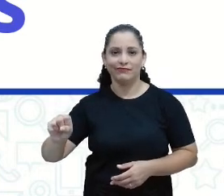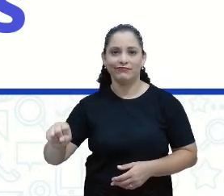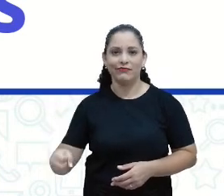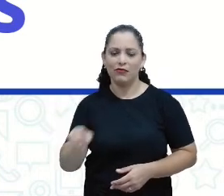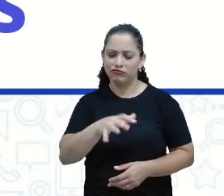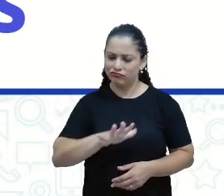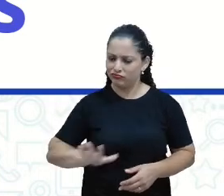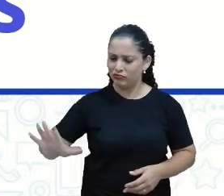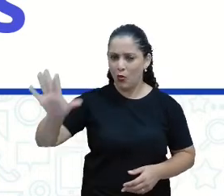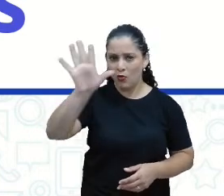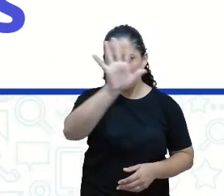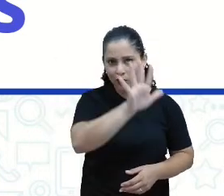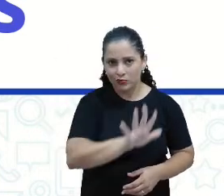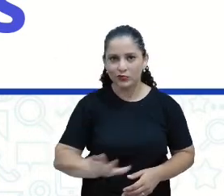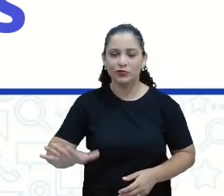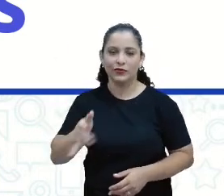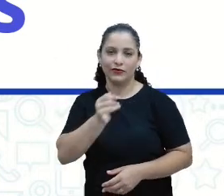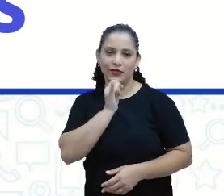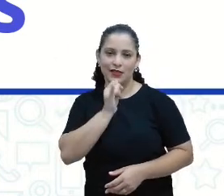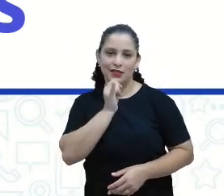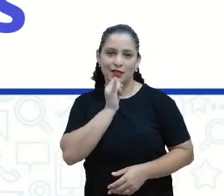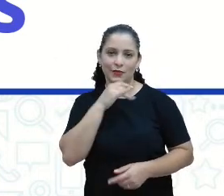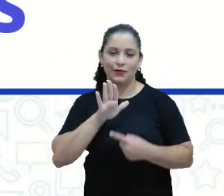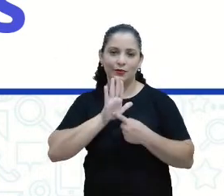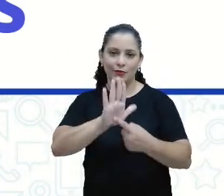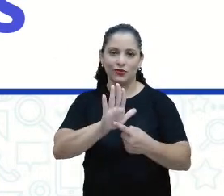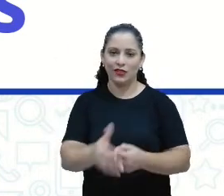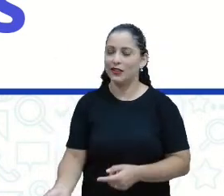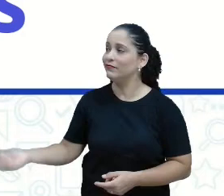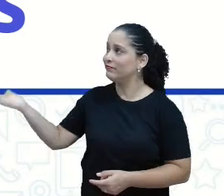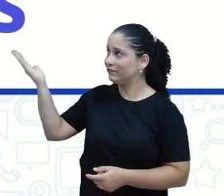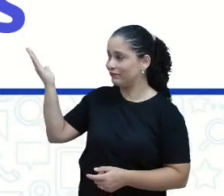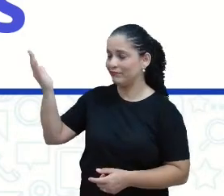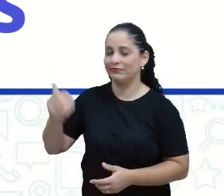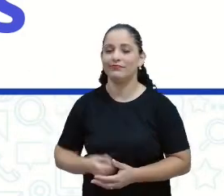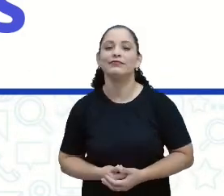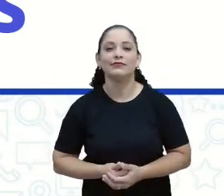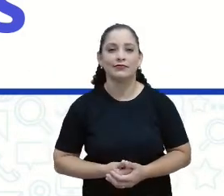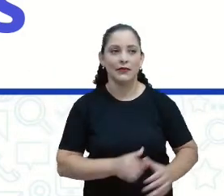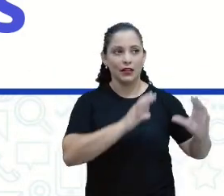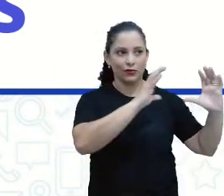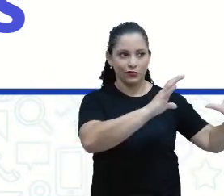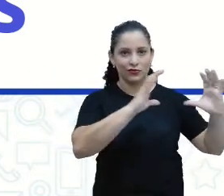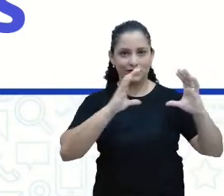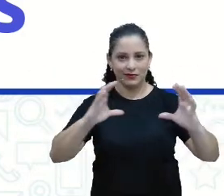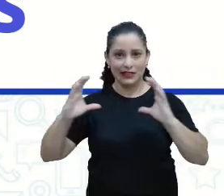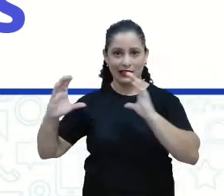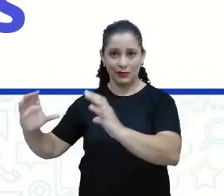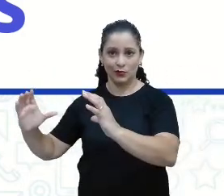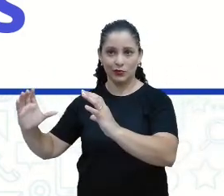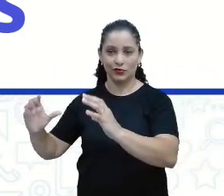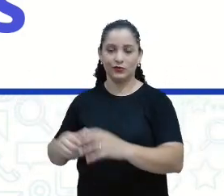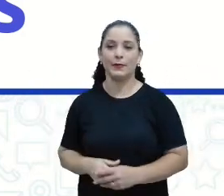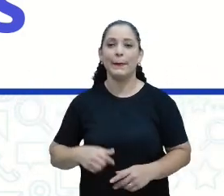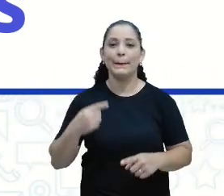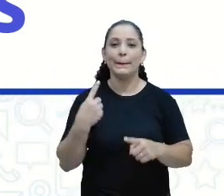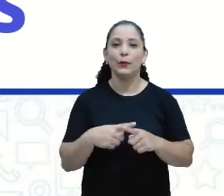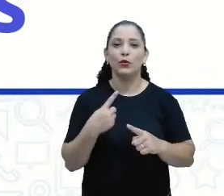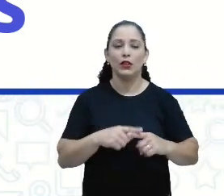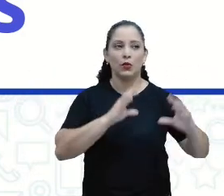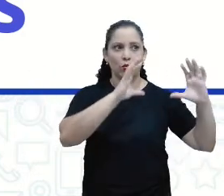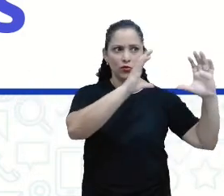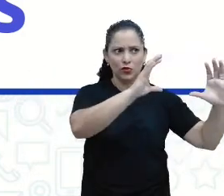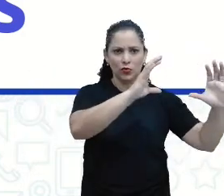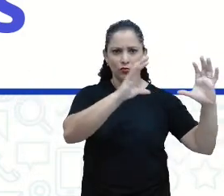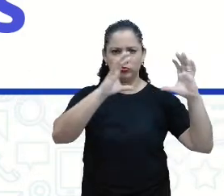ao todo, tá? Que foi o exemplo que eu coloquei aqui para vocês em relação aos círculos. Pode notar que o círculo, a parte